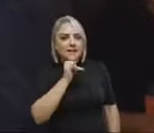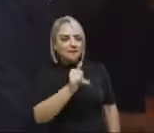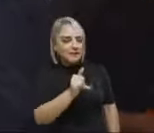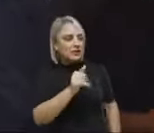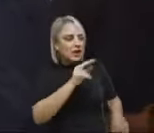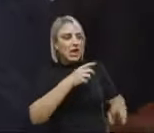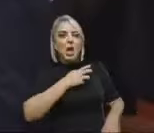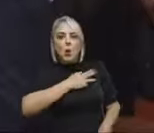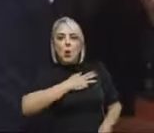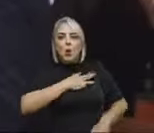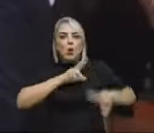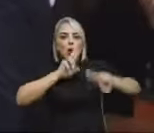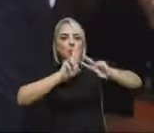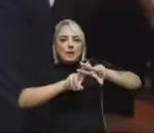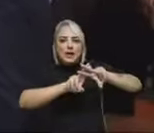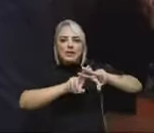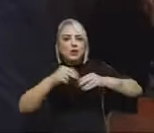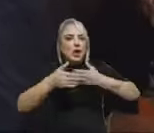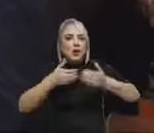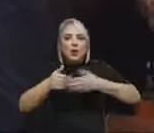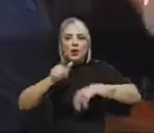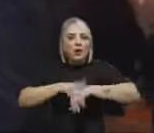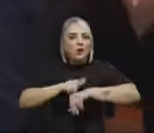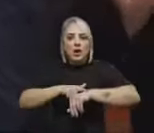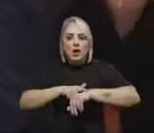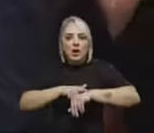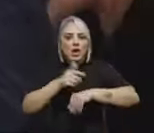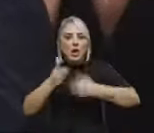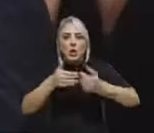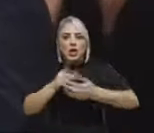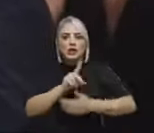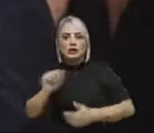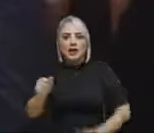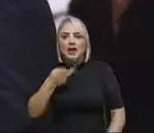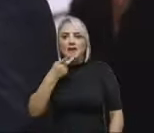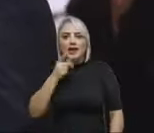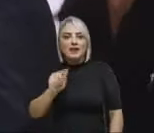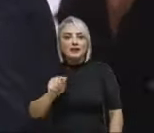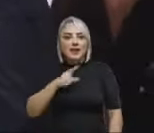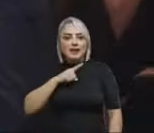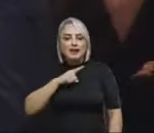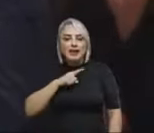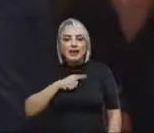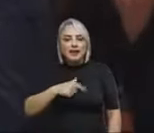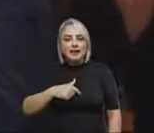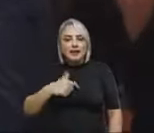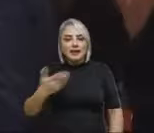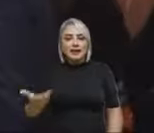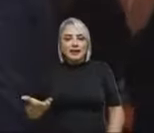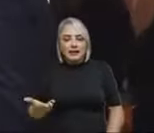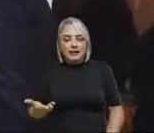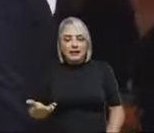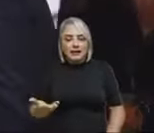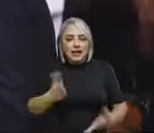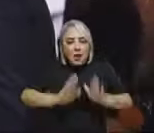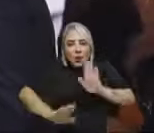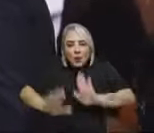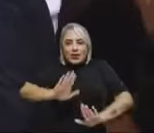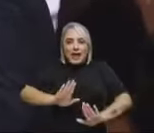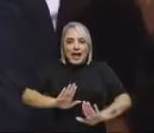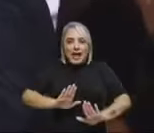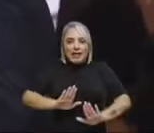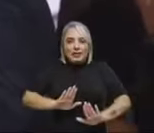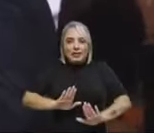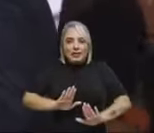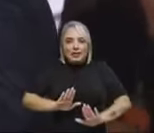instante. Diga que ele tome uma atitude perfeitamente legítima, bata a porta de